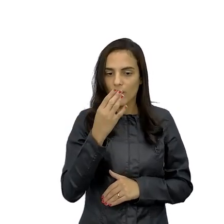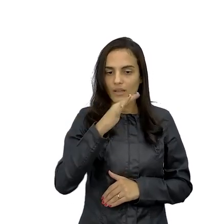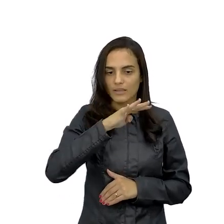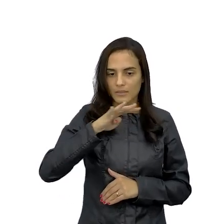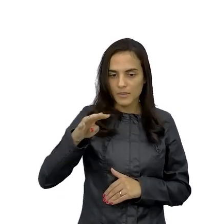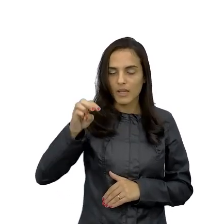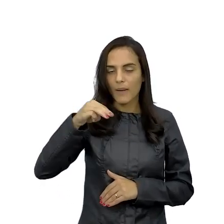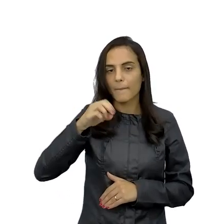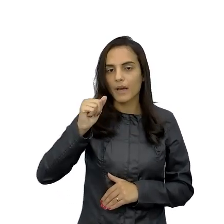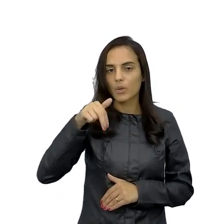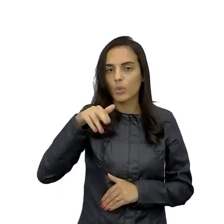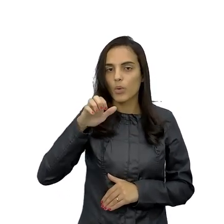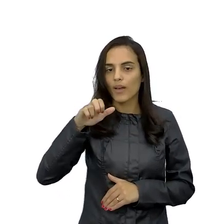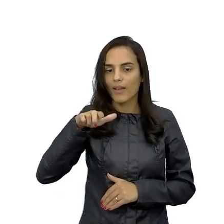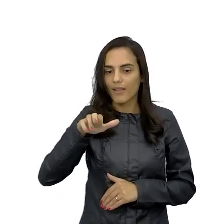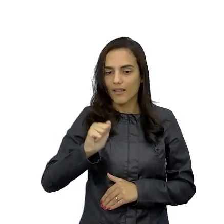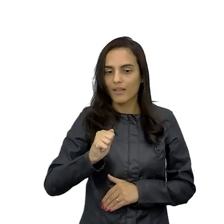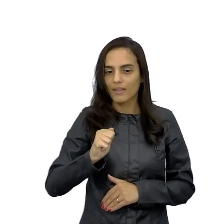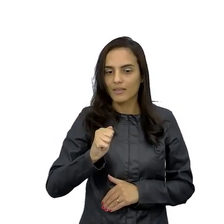a Manuela, às